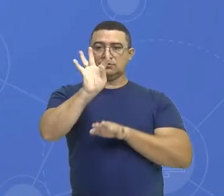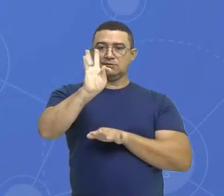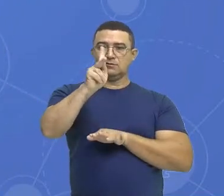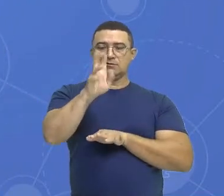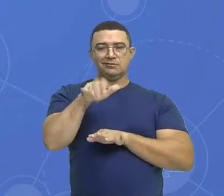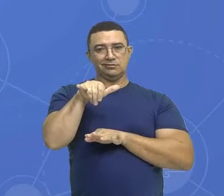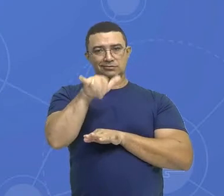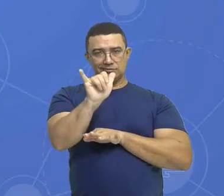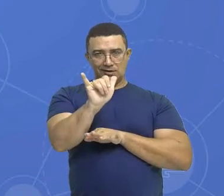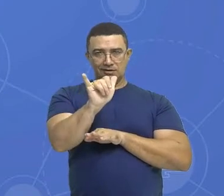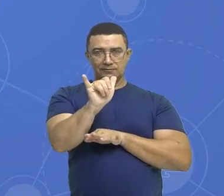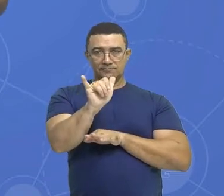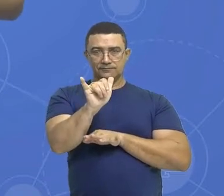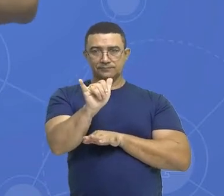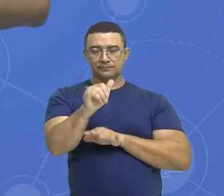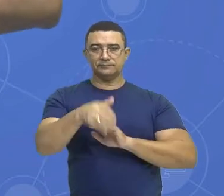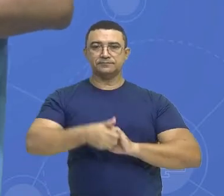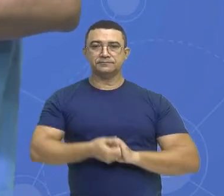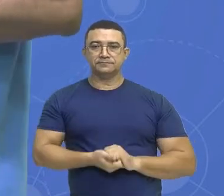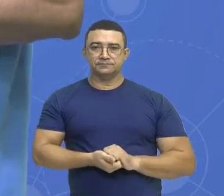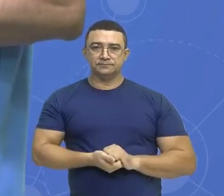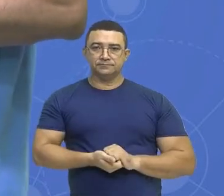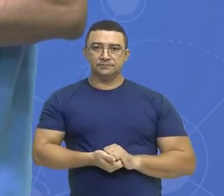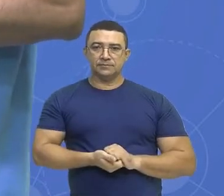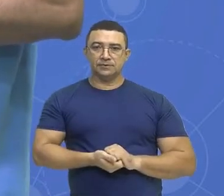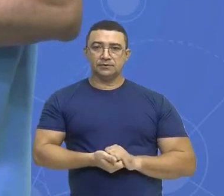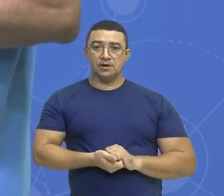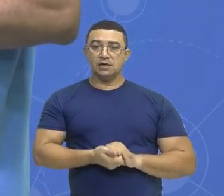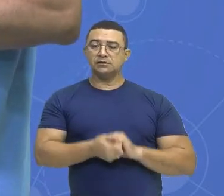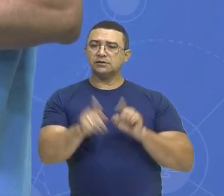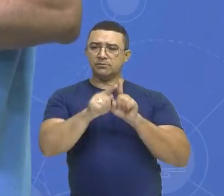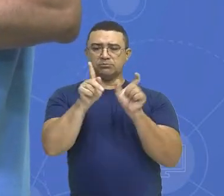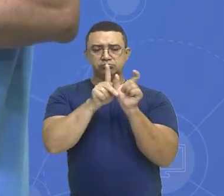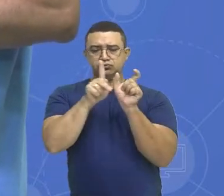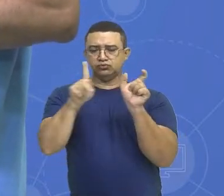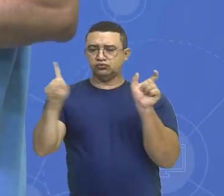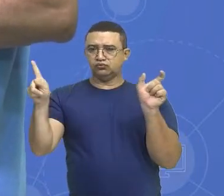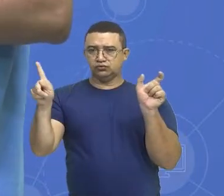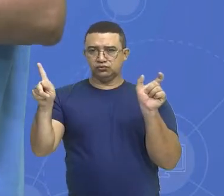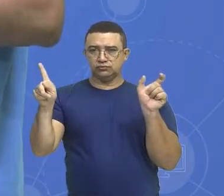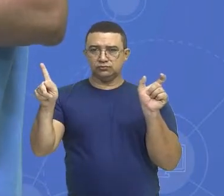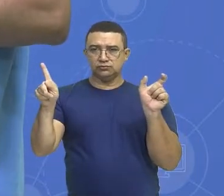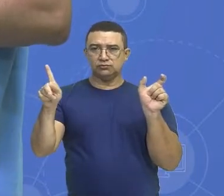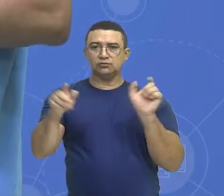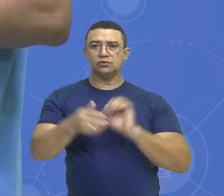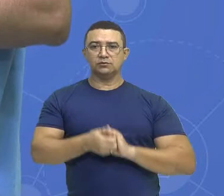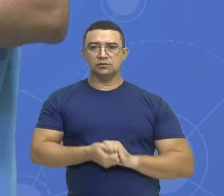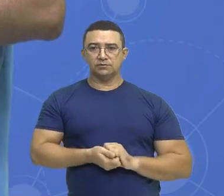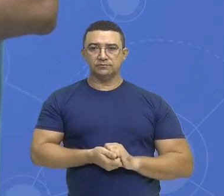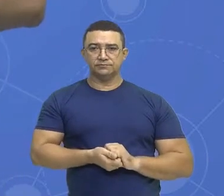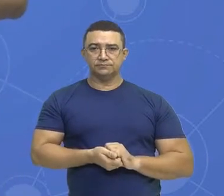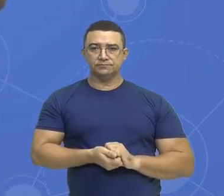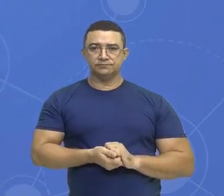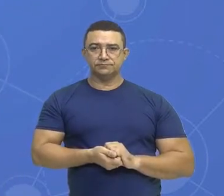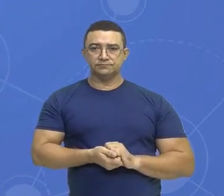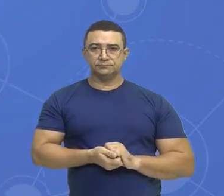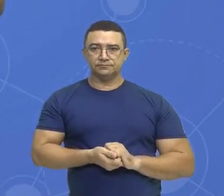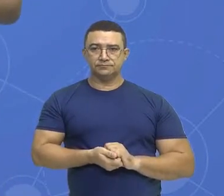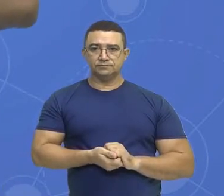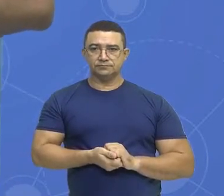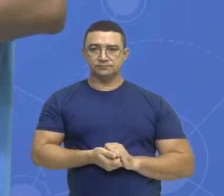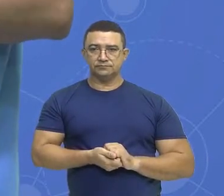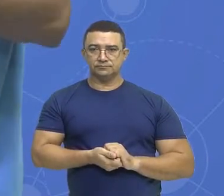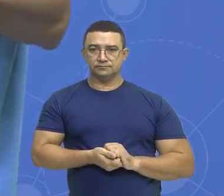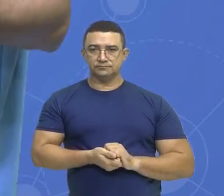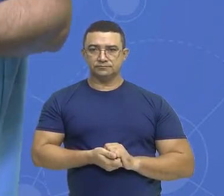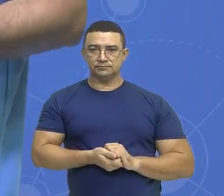e, portanto, justifica a presença do do, aí o complemento e, claro, o question mark, que é o ponto de interrogação. Então, do they